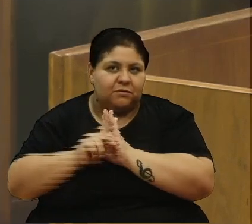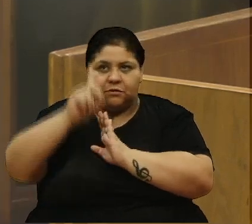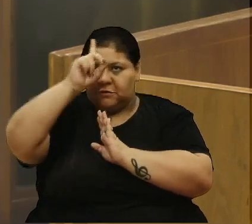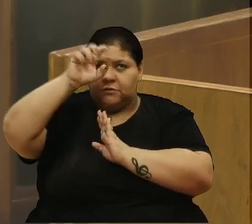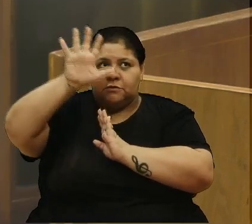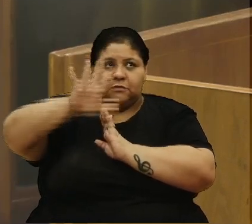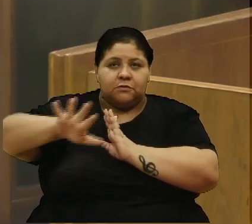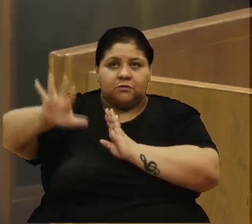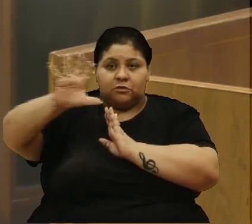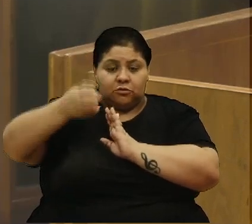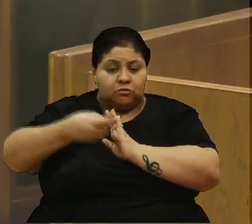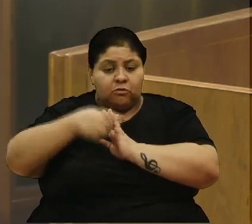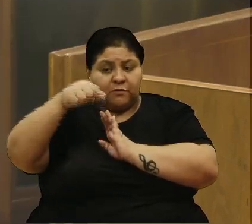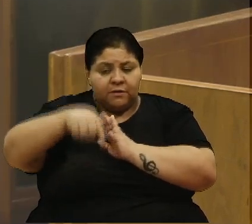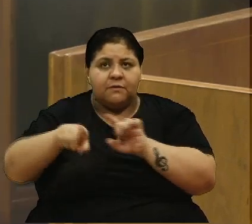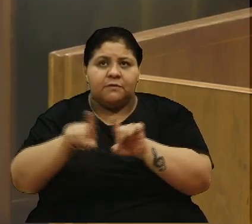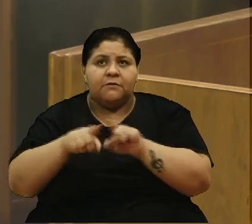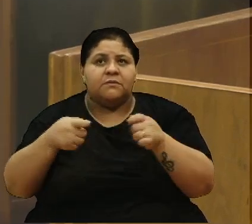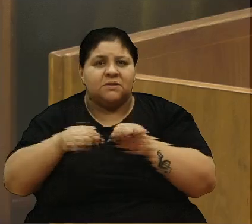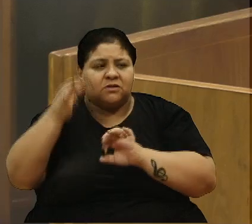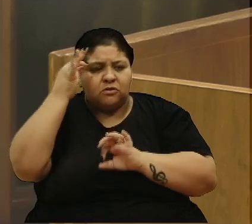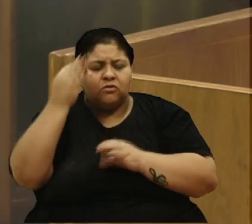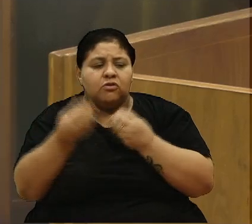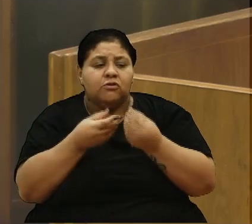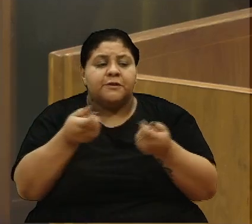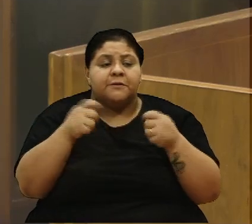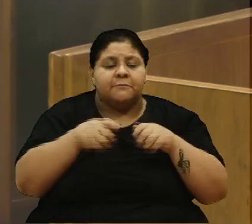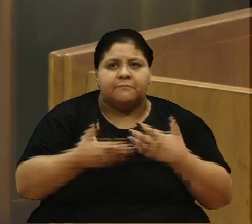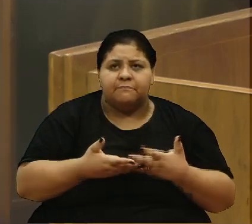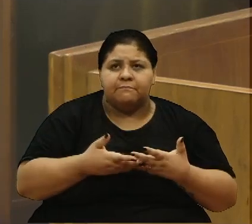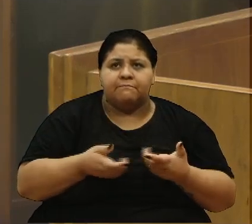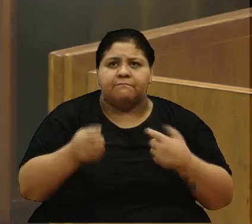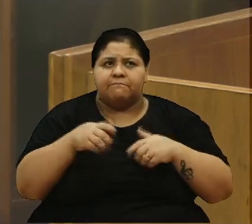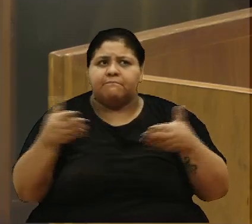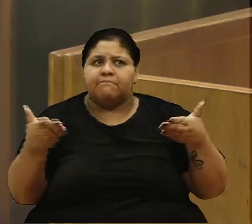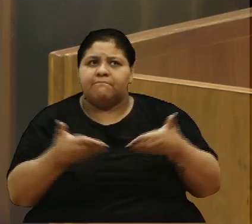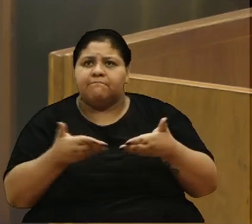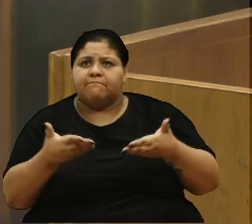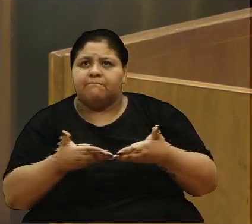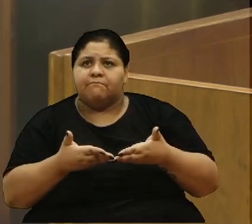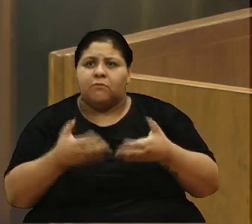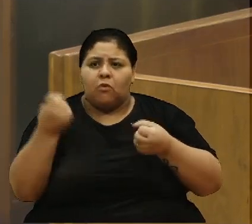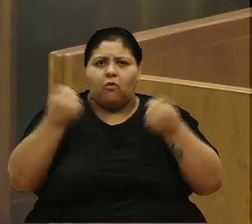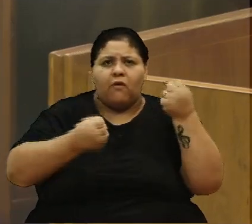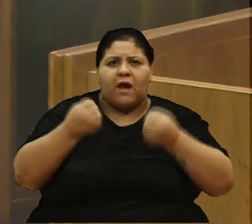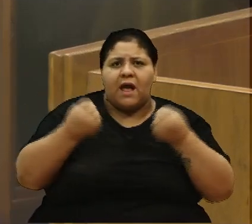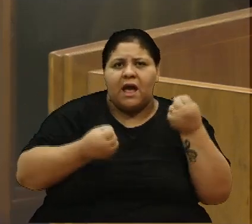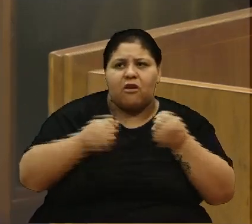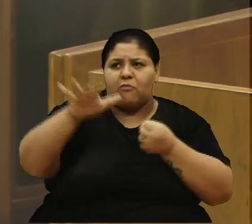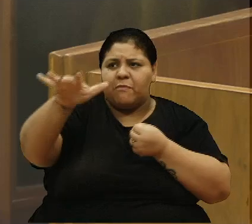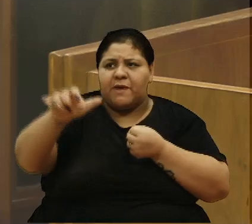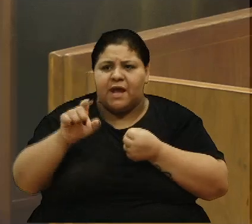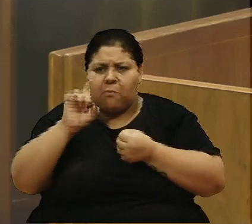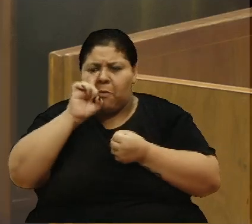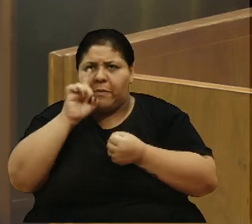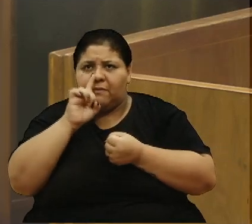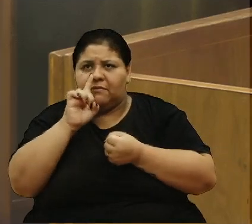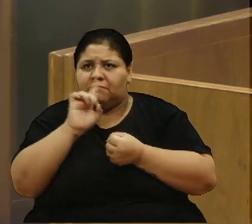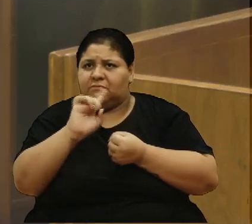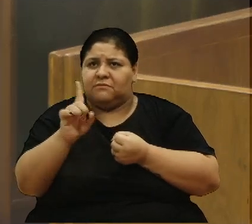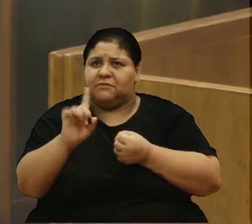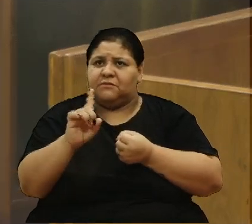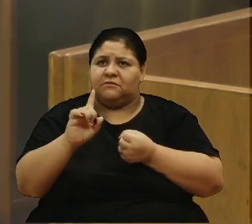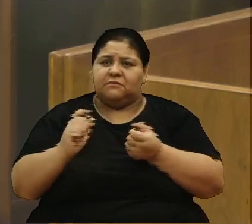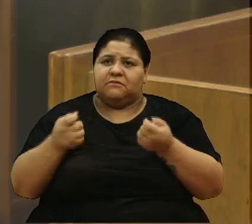Geral, é muito novo para nós ainda. Então, a gente precisa entender o que a gente precisa. Bom, a gente precisa agora de um veículo para buscar, para... Não, esse não é